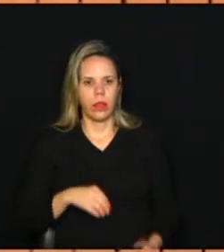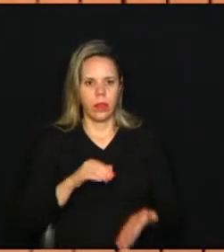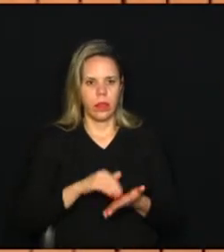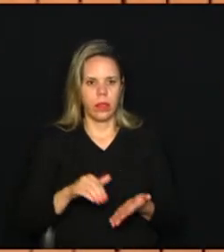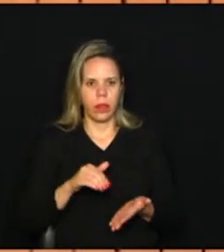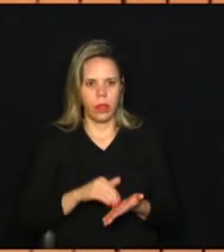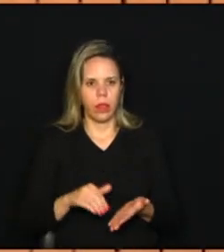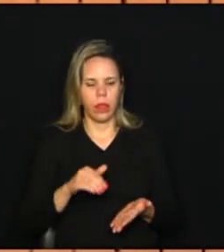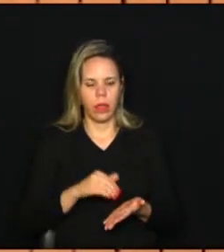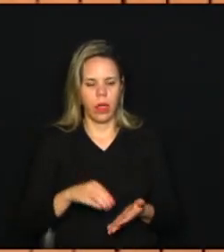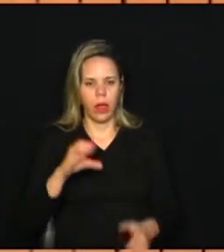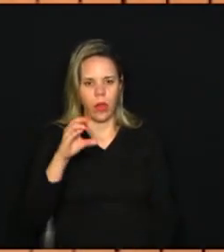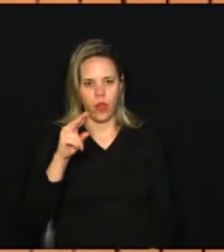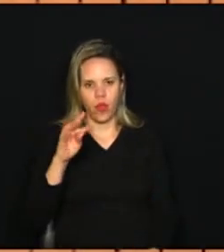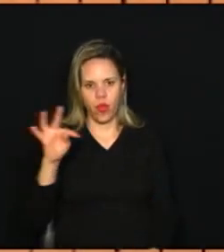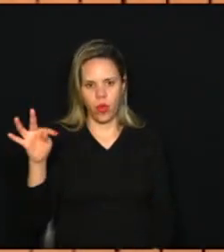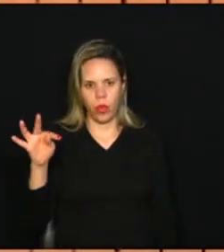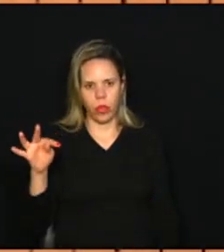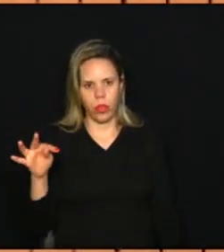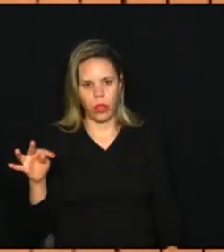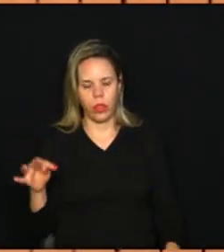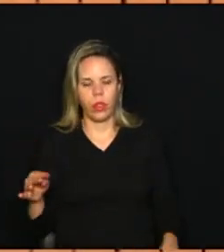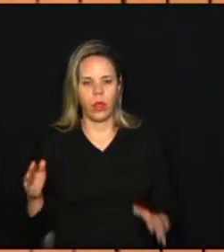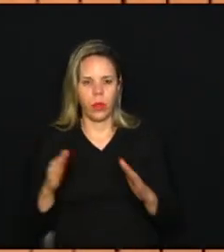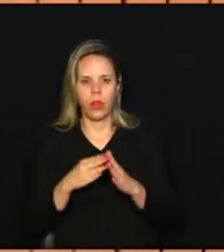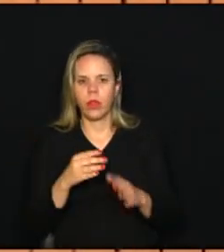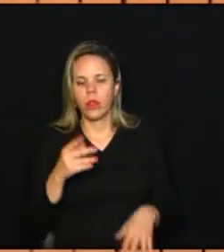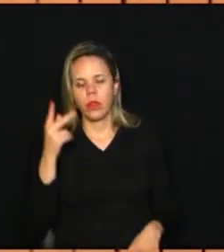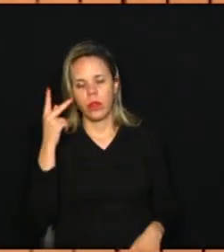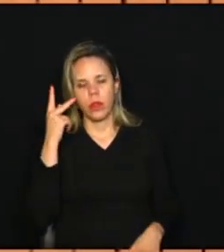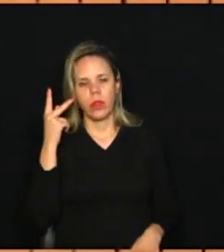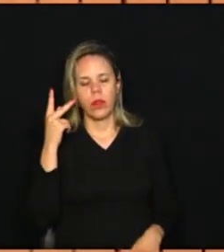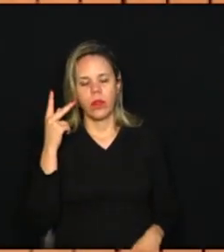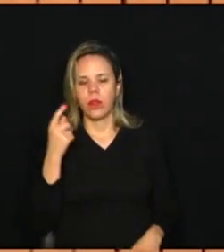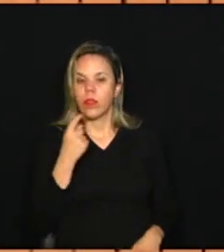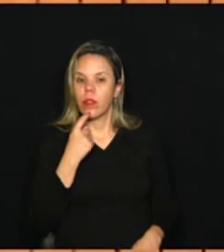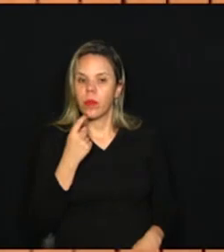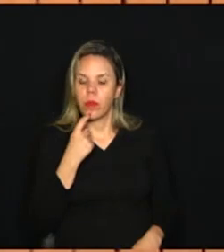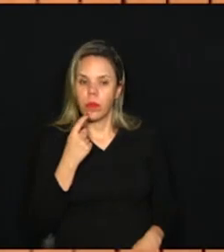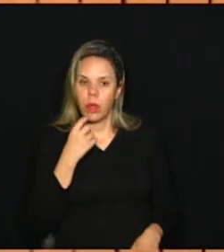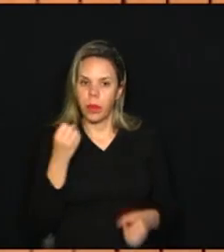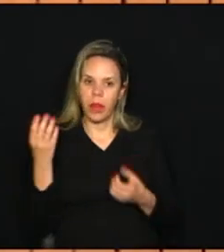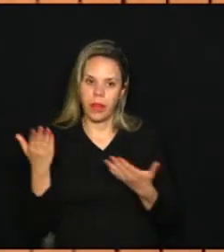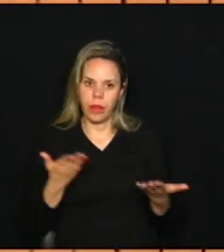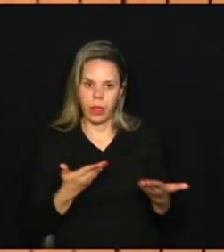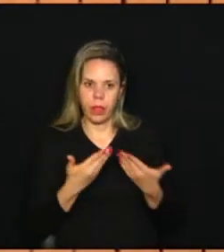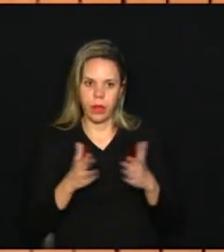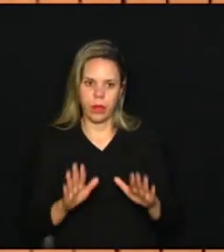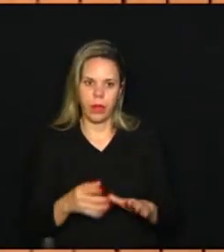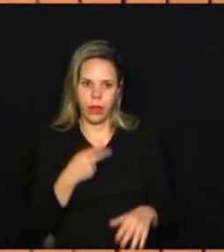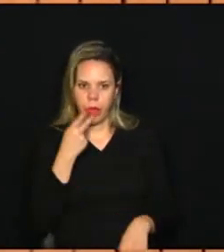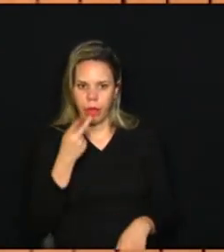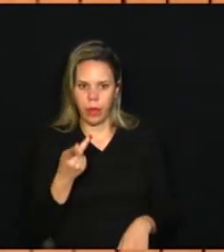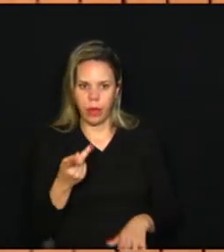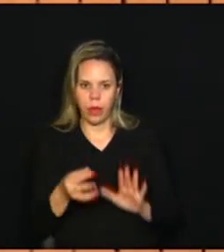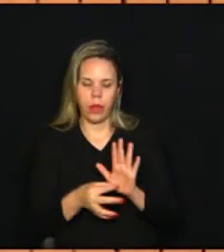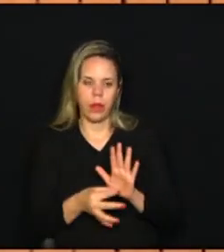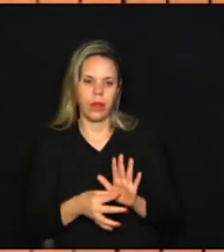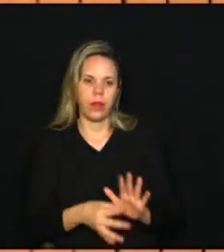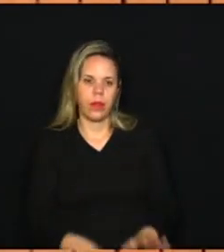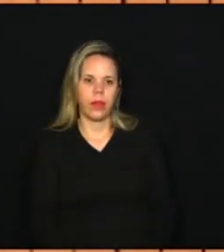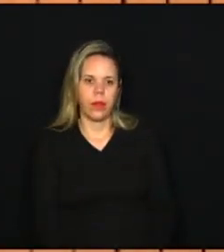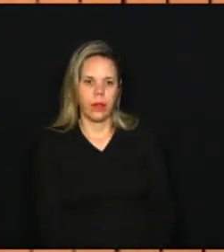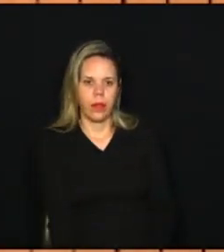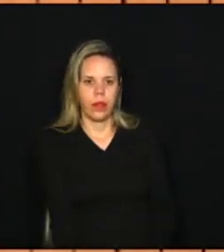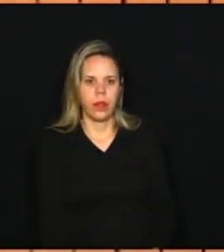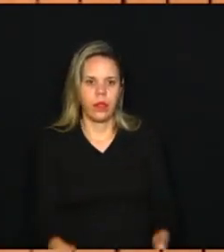CUT de São Paulo, morador de Campinas. Fábio, seja muito bem-vindo. Está aberto aí a palavra para que você faça as suas colocações. Eu só